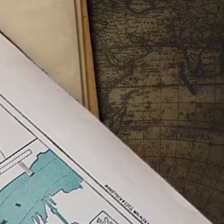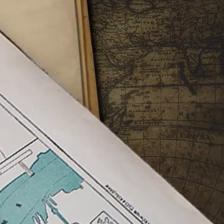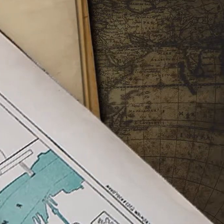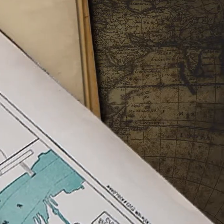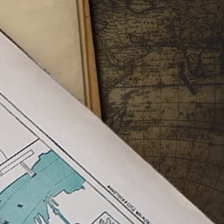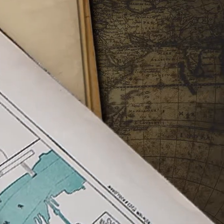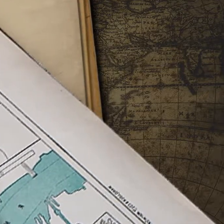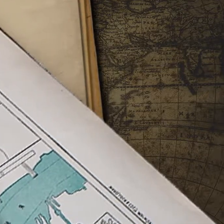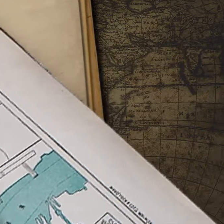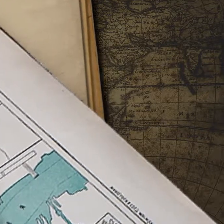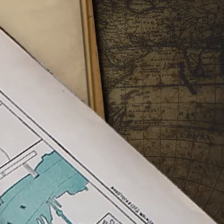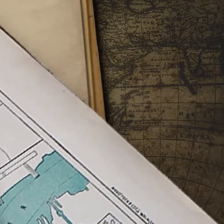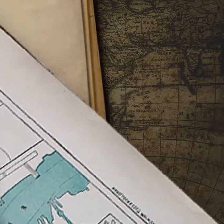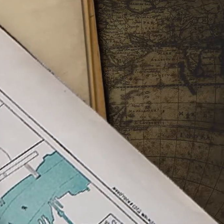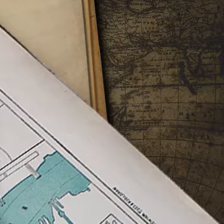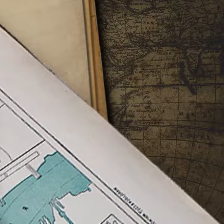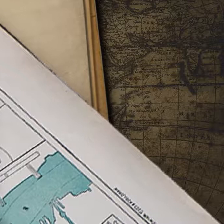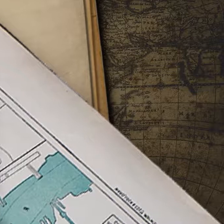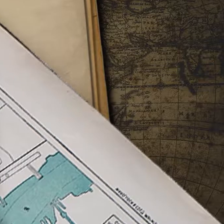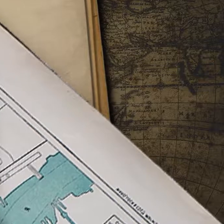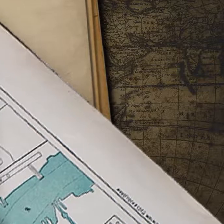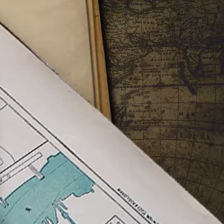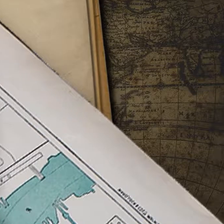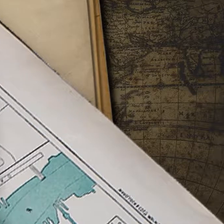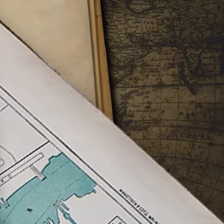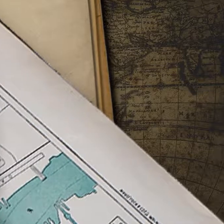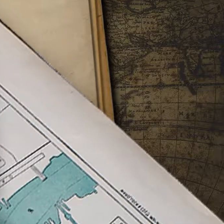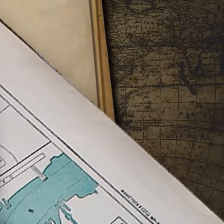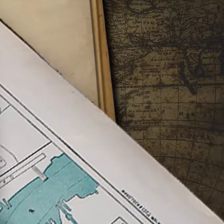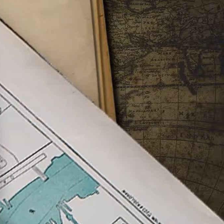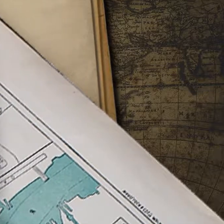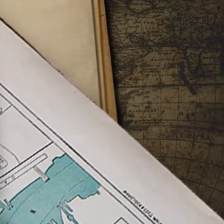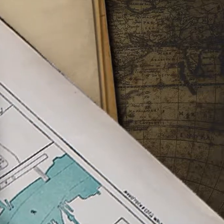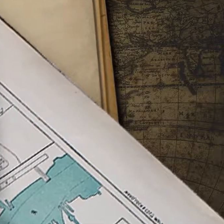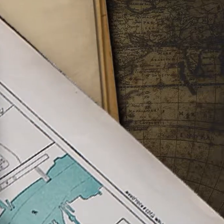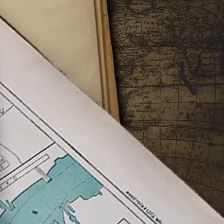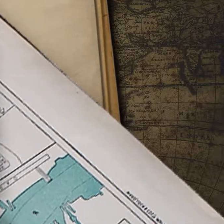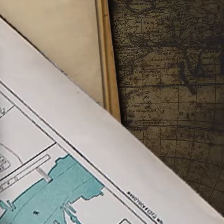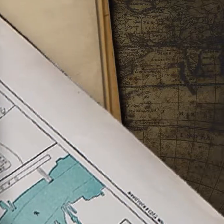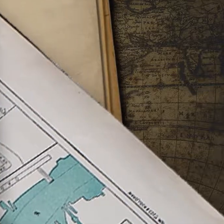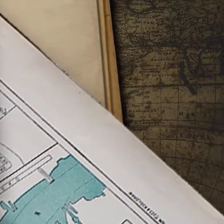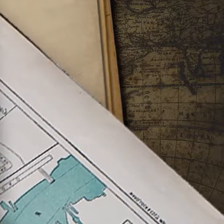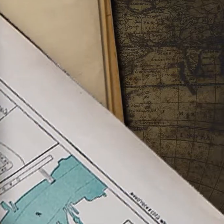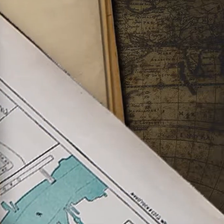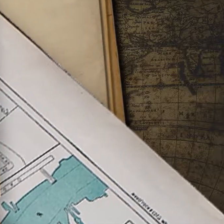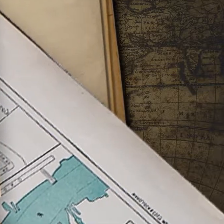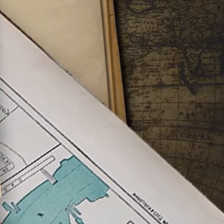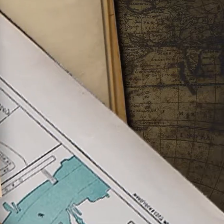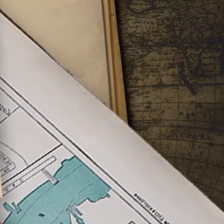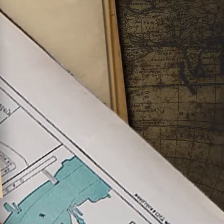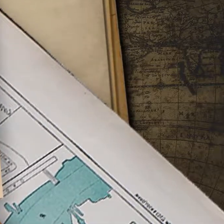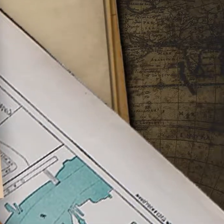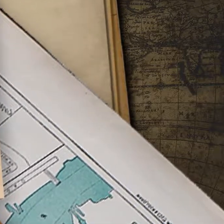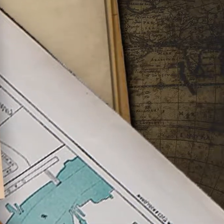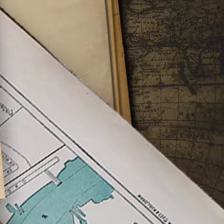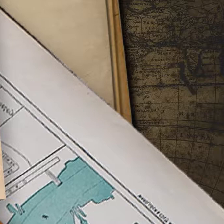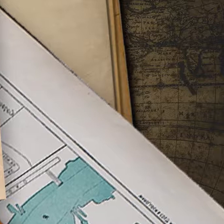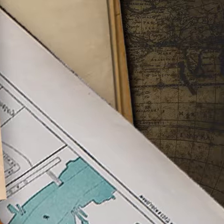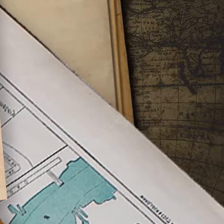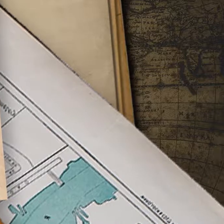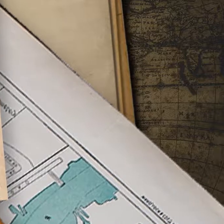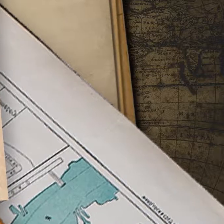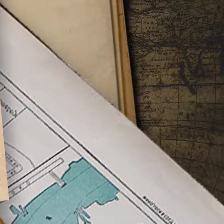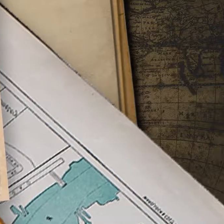duas mulheres abaixadas, cada uma com uma criança. As crianças vestem camisolões brancos e as mulheres têm